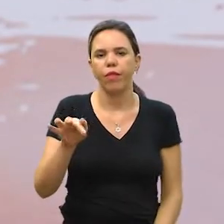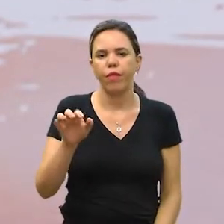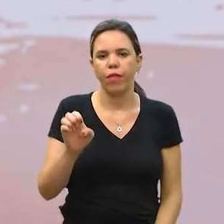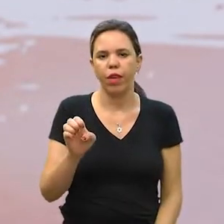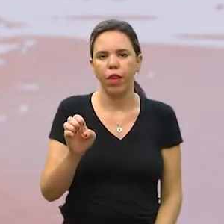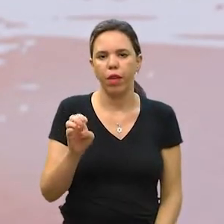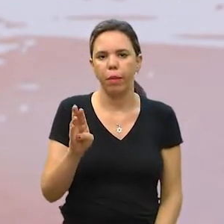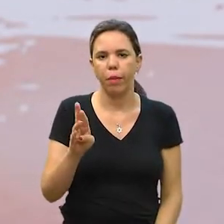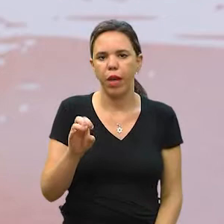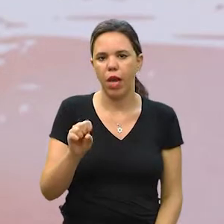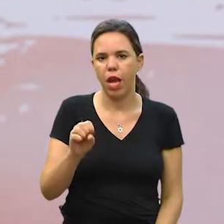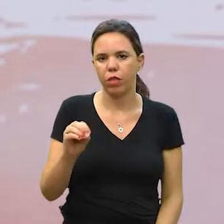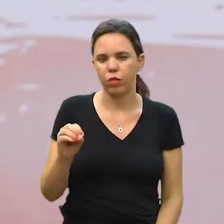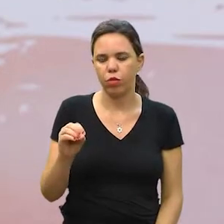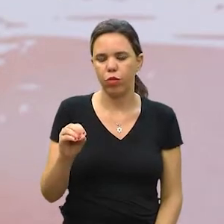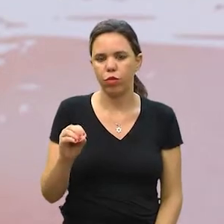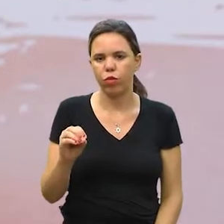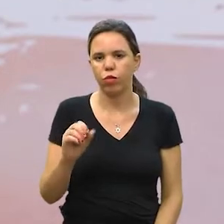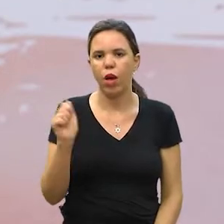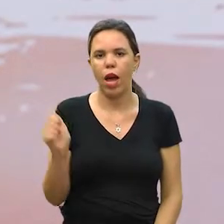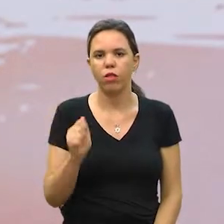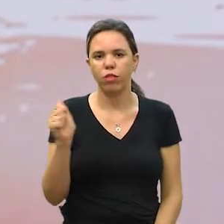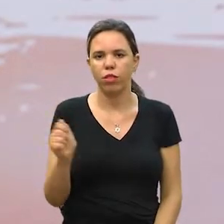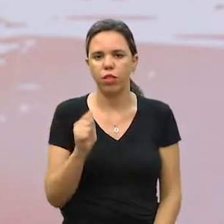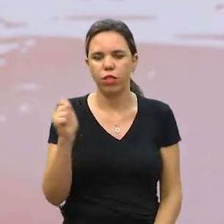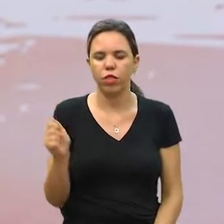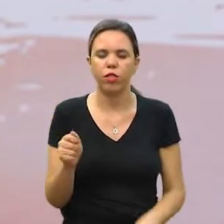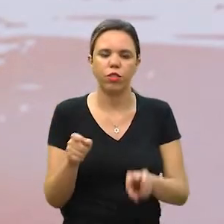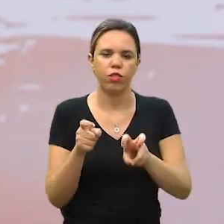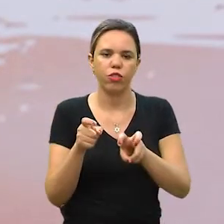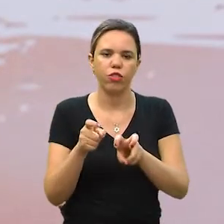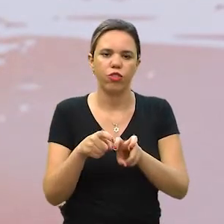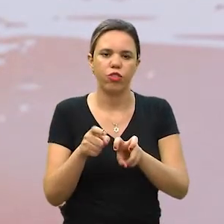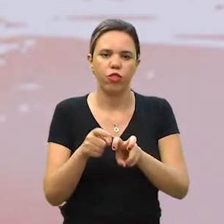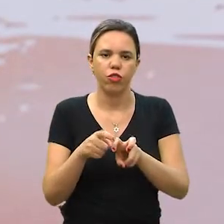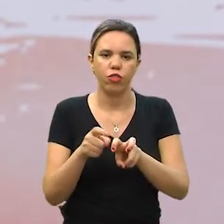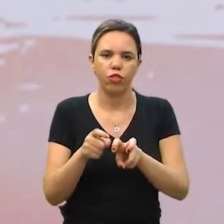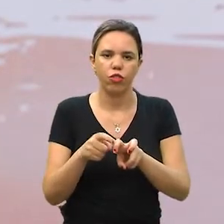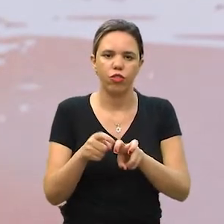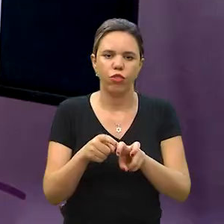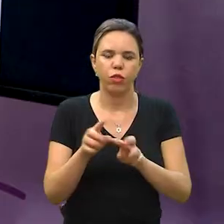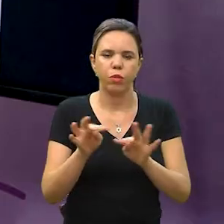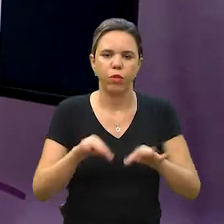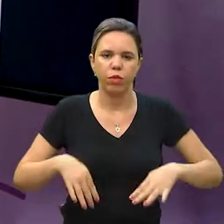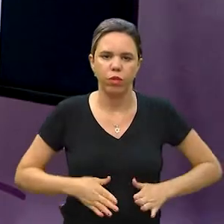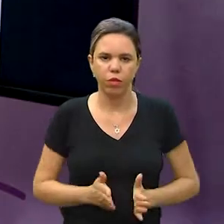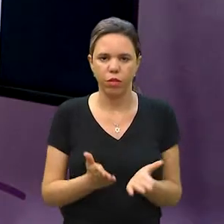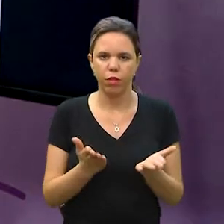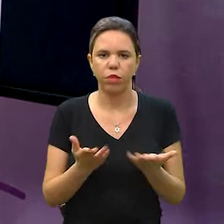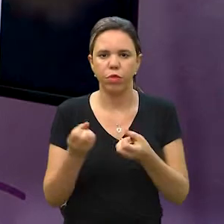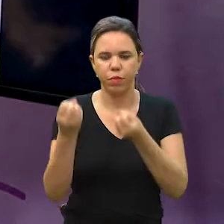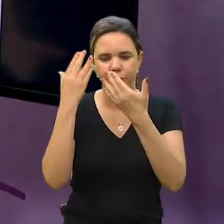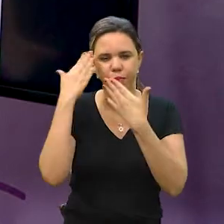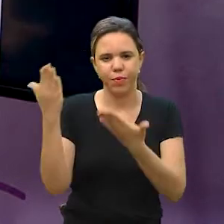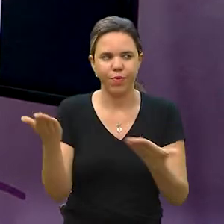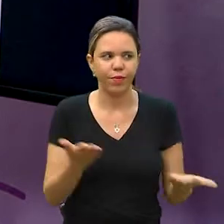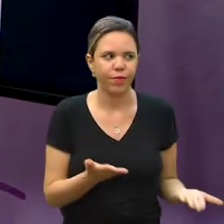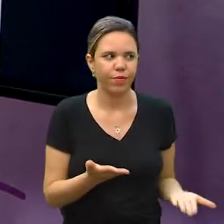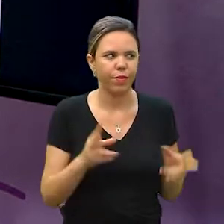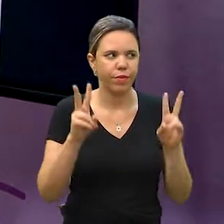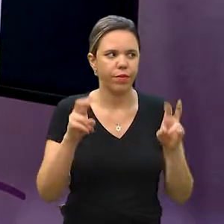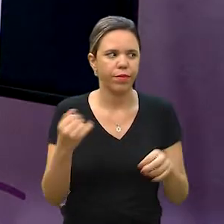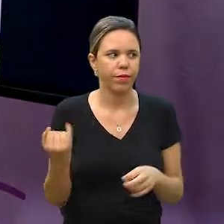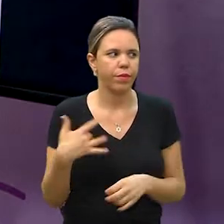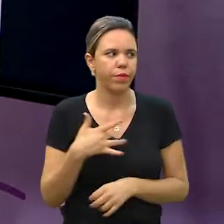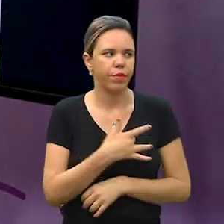Federação Brasileira das Associações de Ginecologia e Obstetrícia. Doutora, muito obrigada, viu, por aceitar o convite e falar